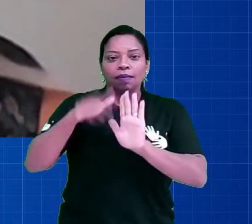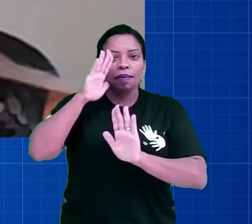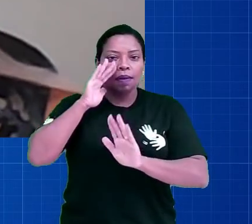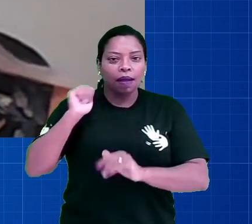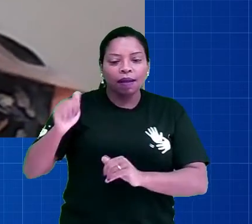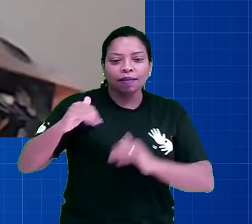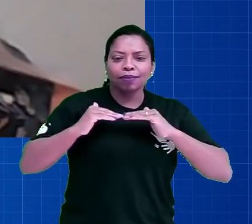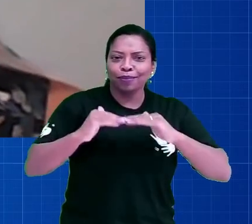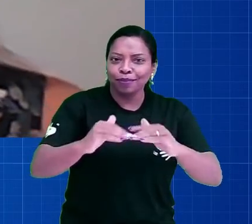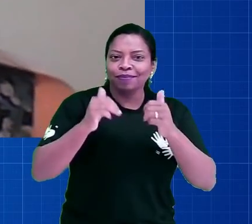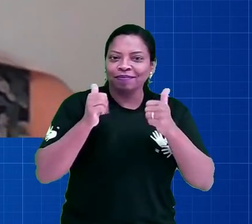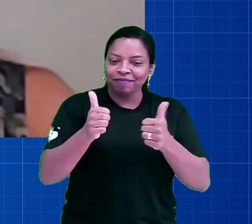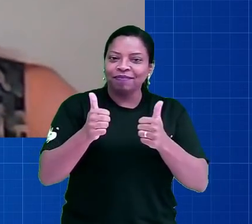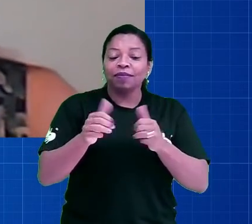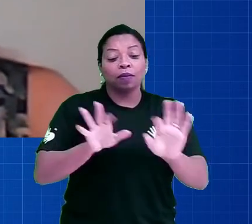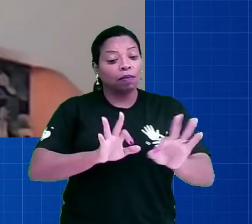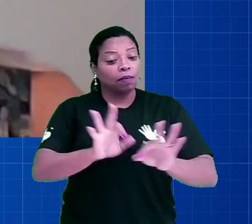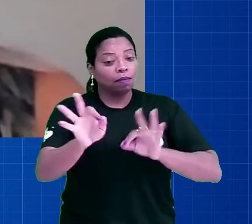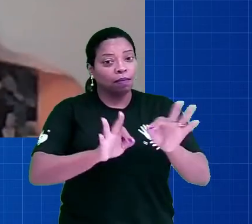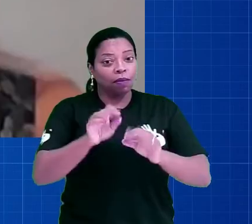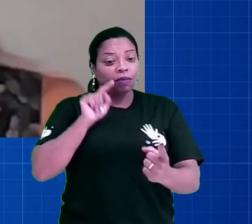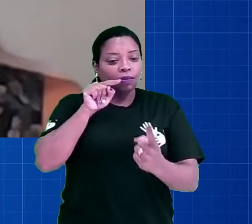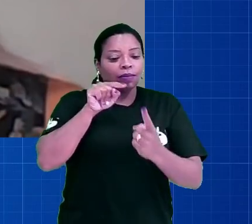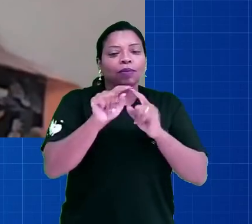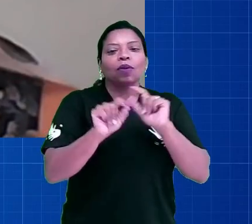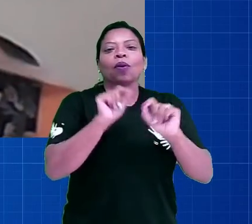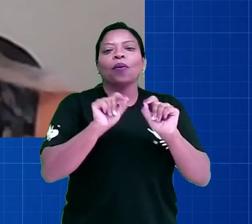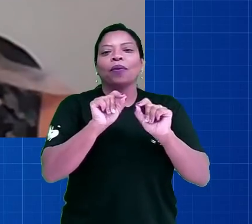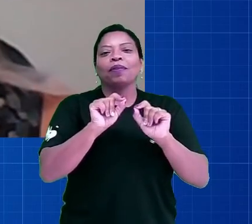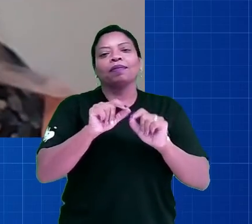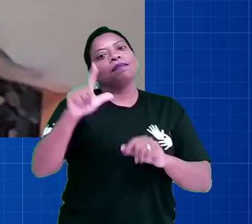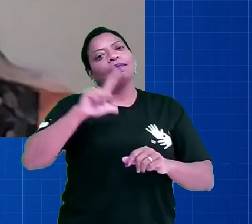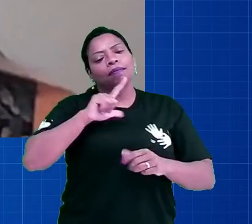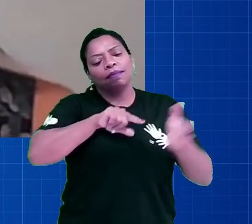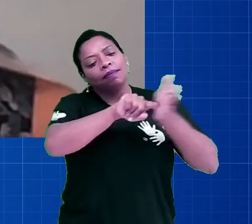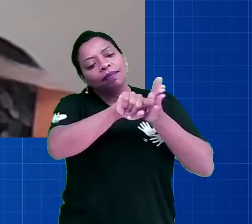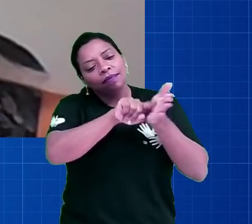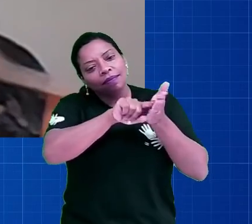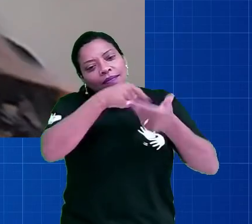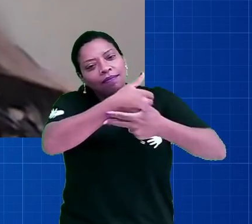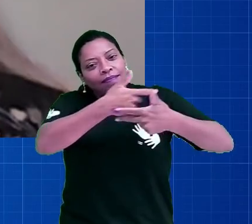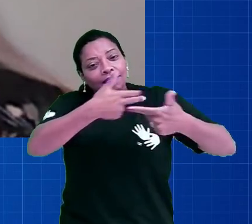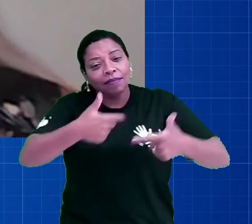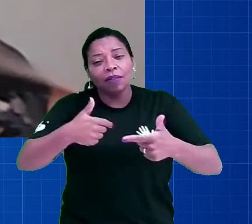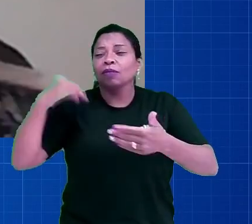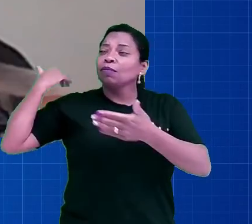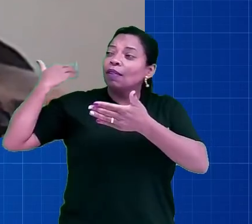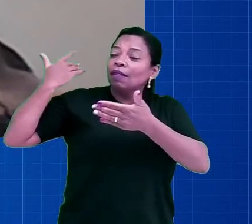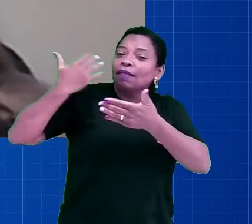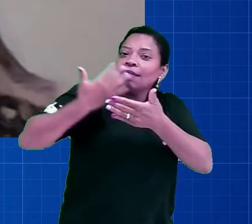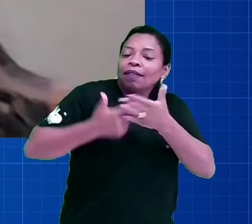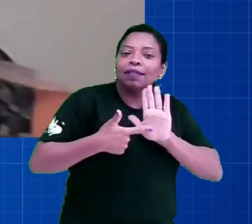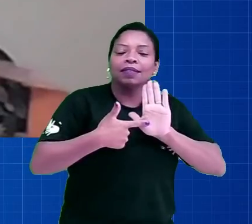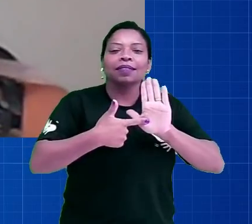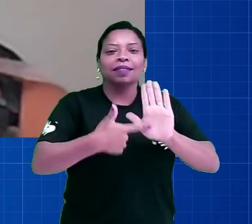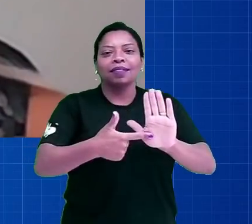projeto, né, são tendências, são estudos já realizados há bastante tempo que mostram que a gente precisa,